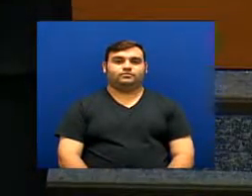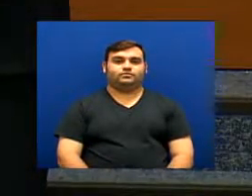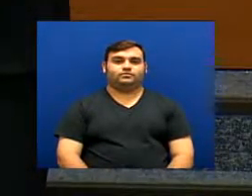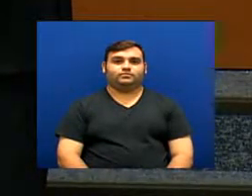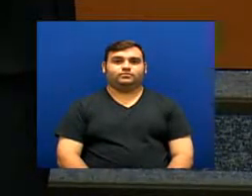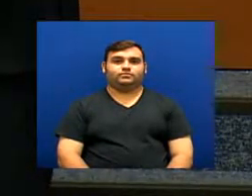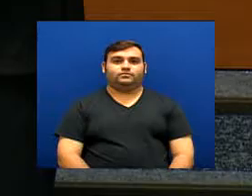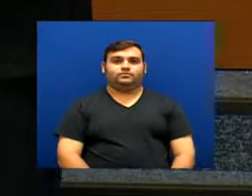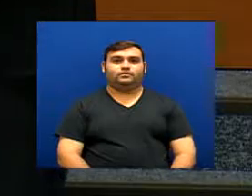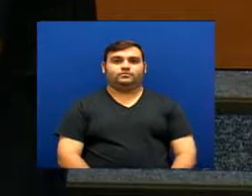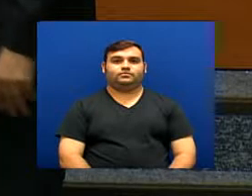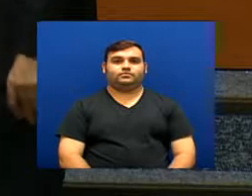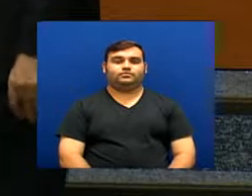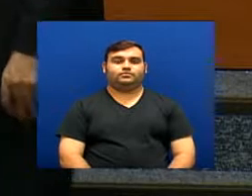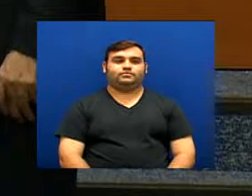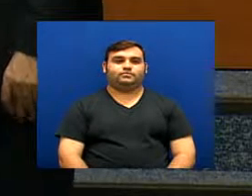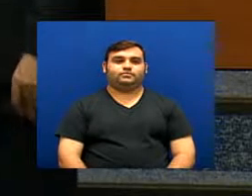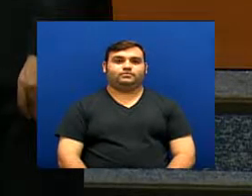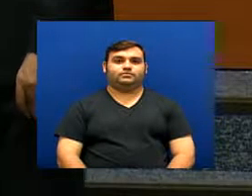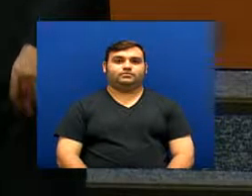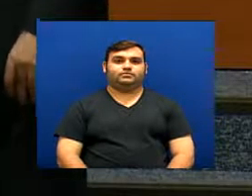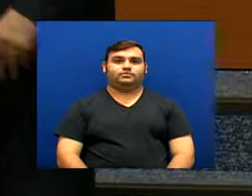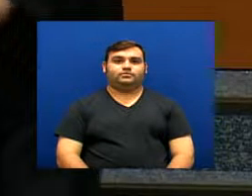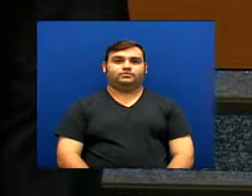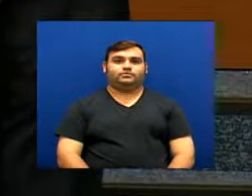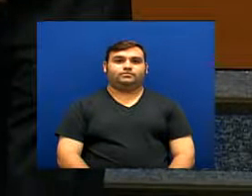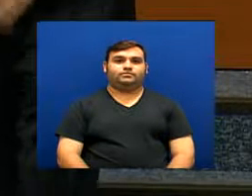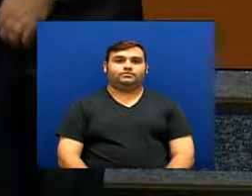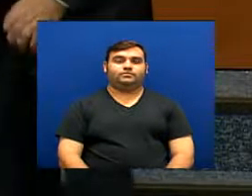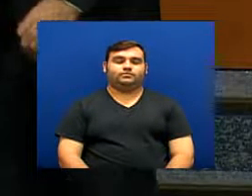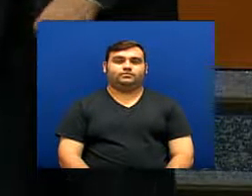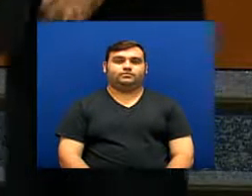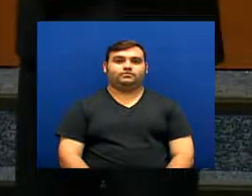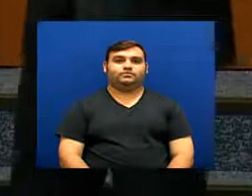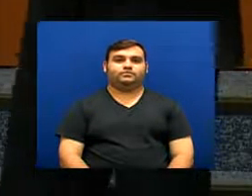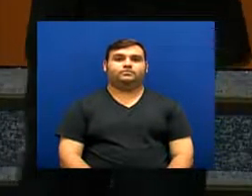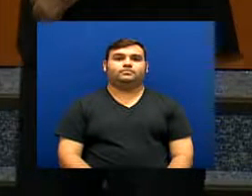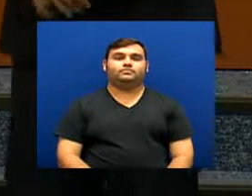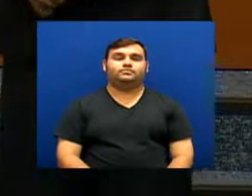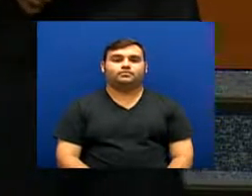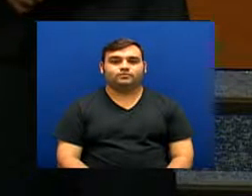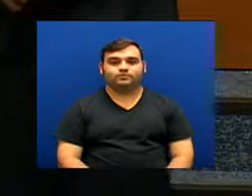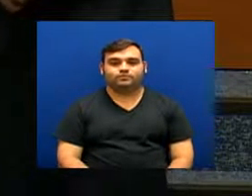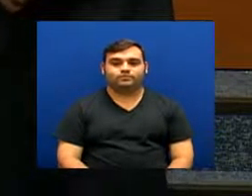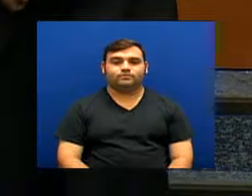nesse processo, nesse trabalho fantástico de